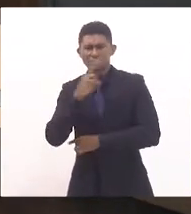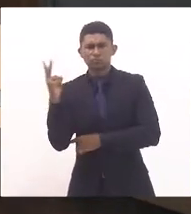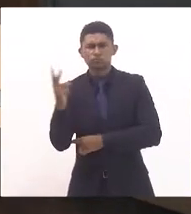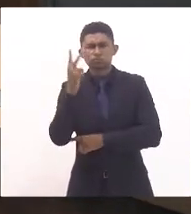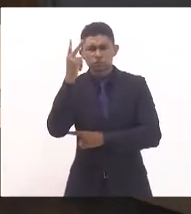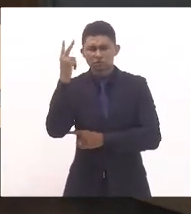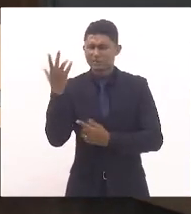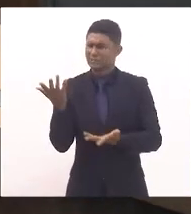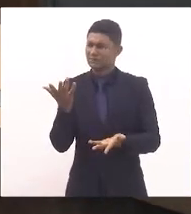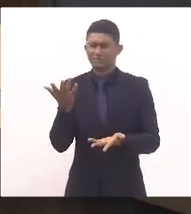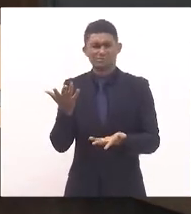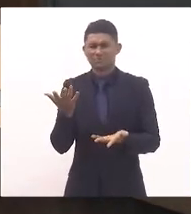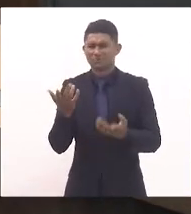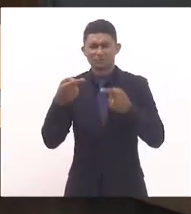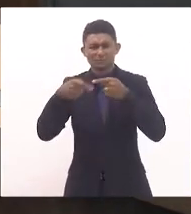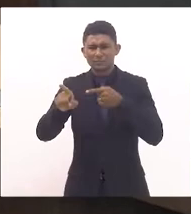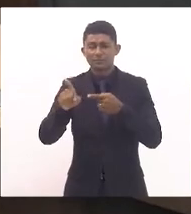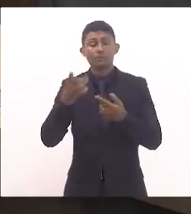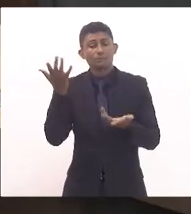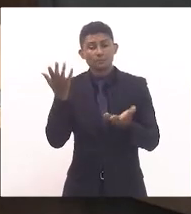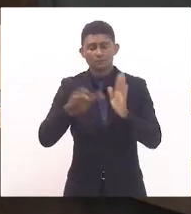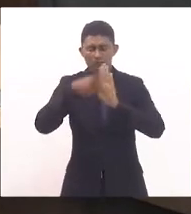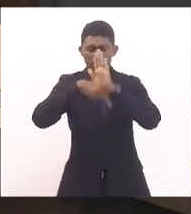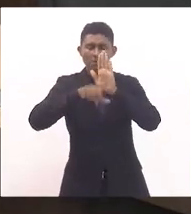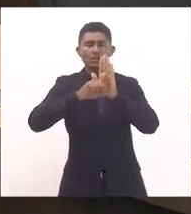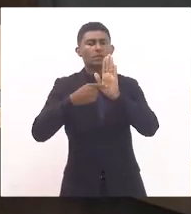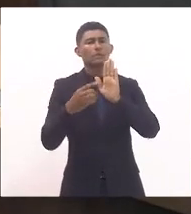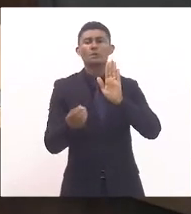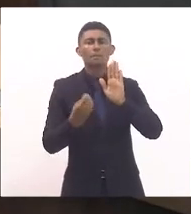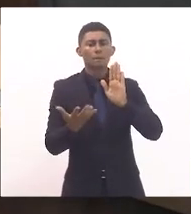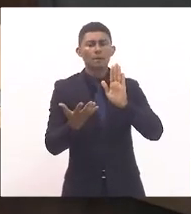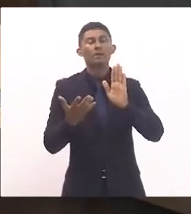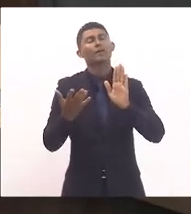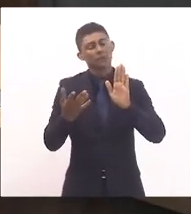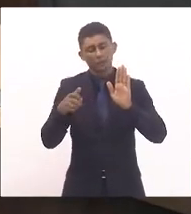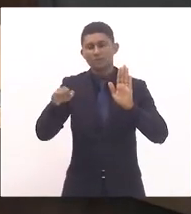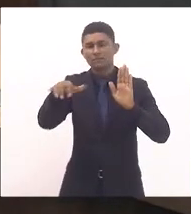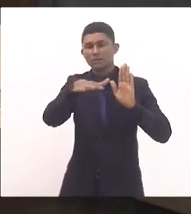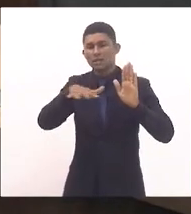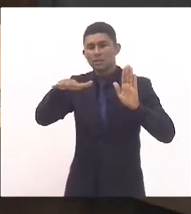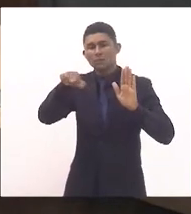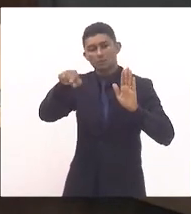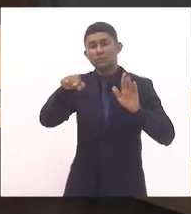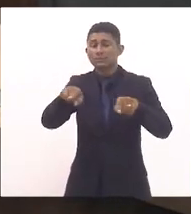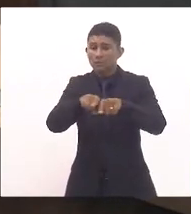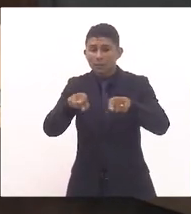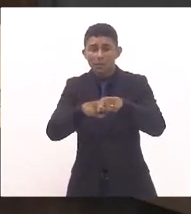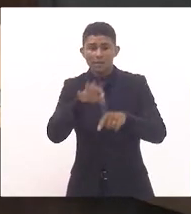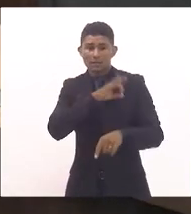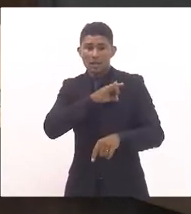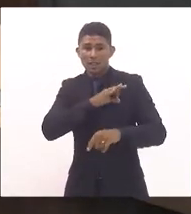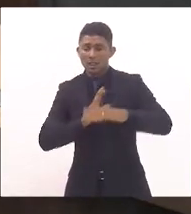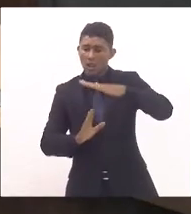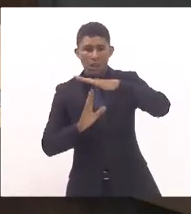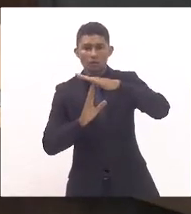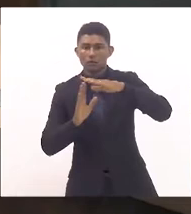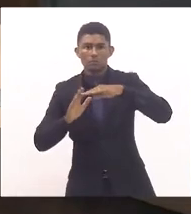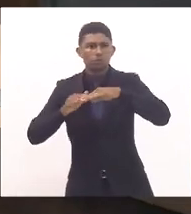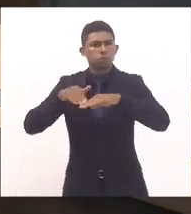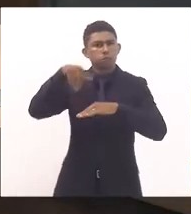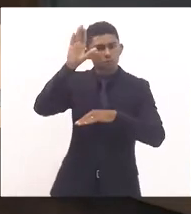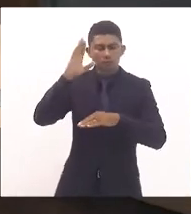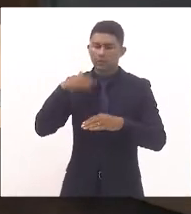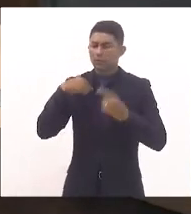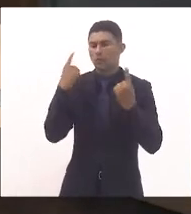um absurdo. E esse projeto, na verdade, é para colocar mais um setor para receber acima do teto. Então, eu sou contrário, e por isso, o